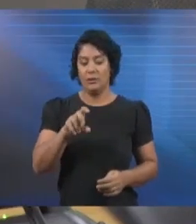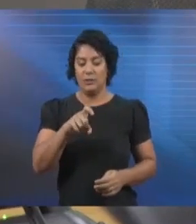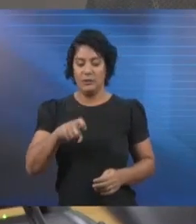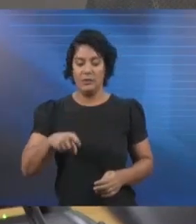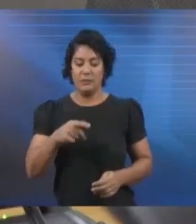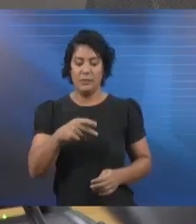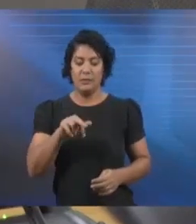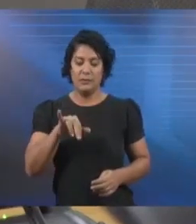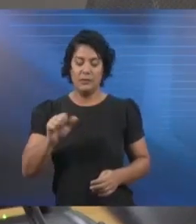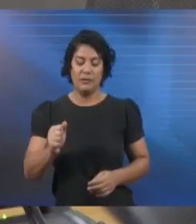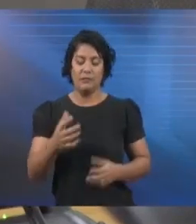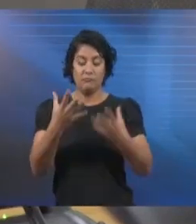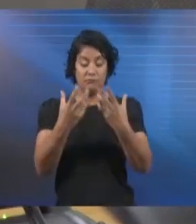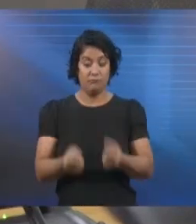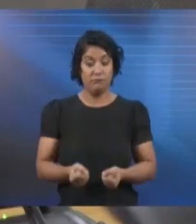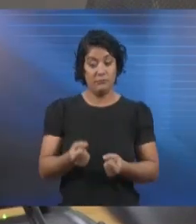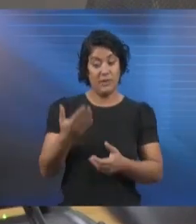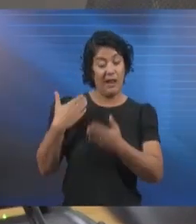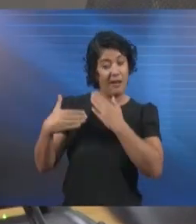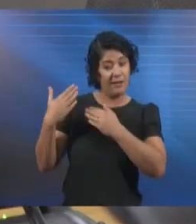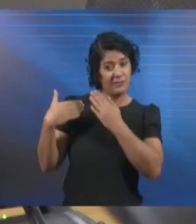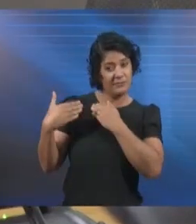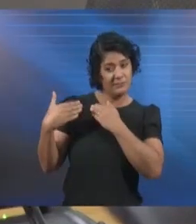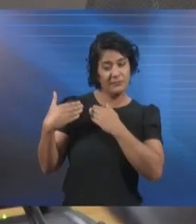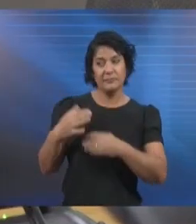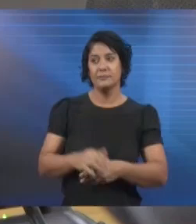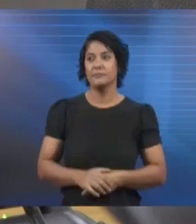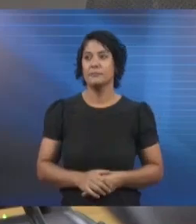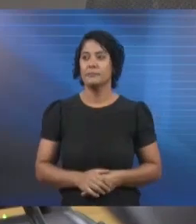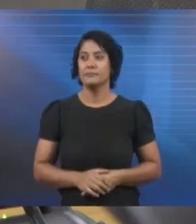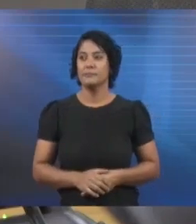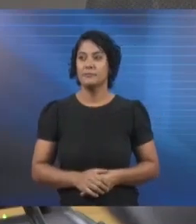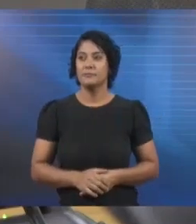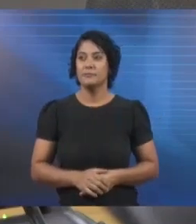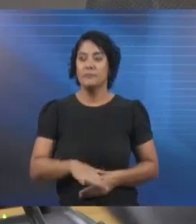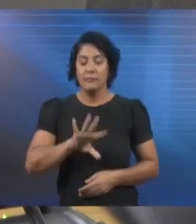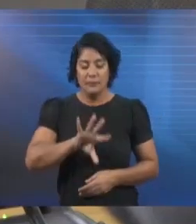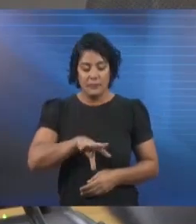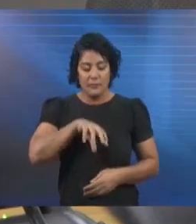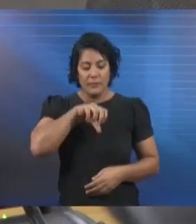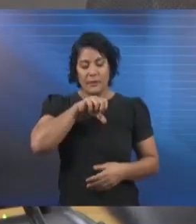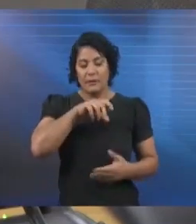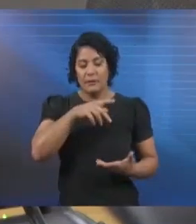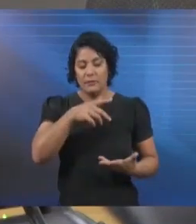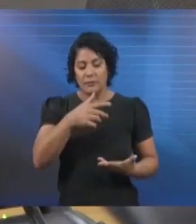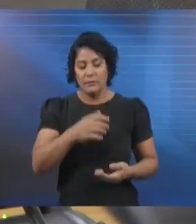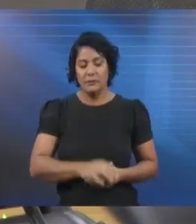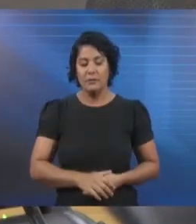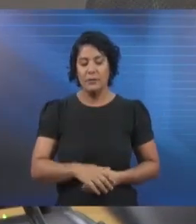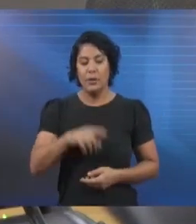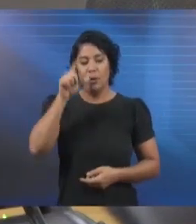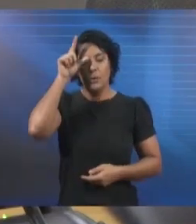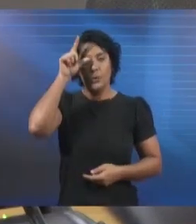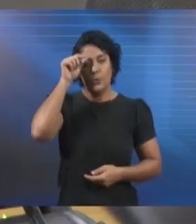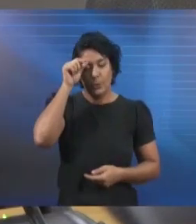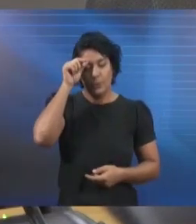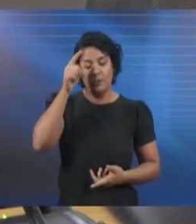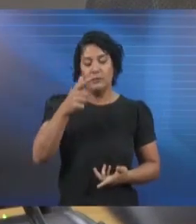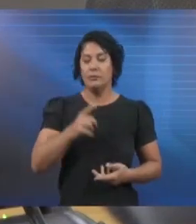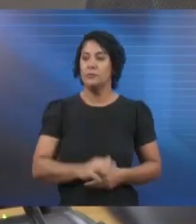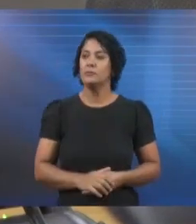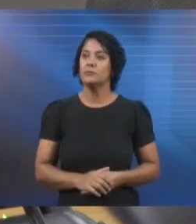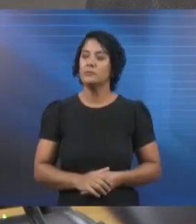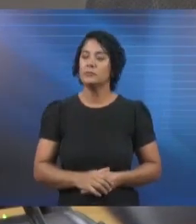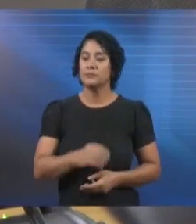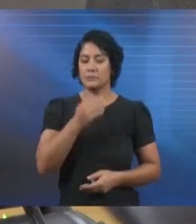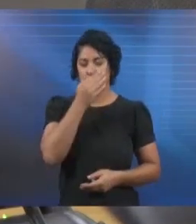aprovamos lá atrás deu um um respiro a esse que é